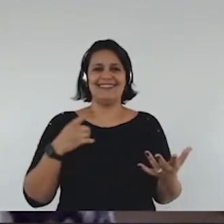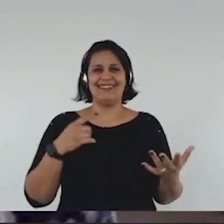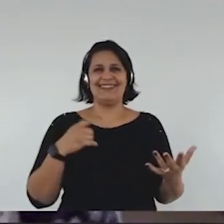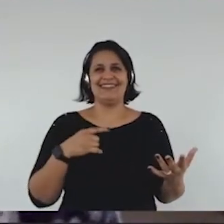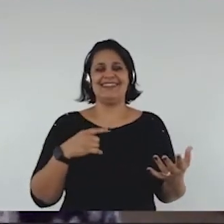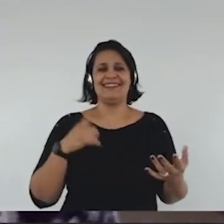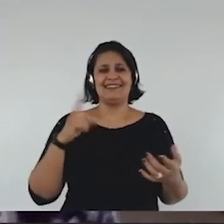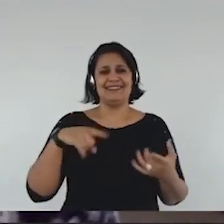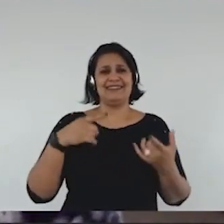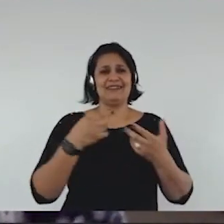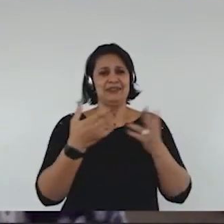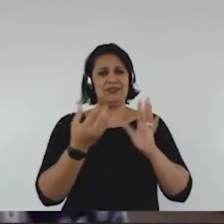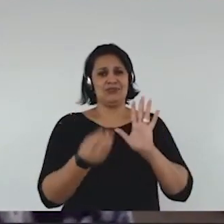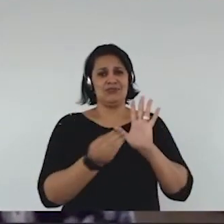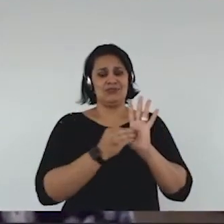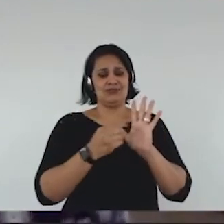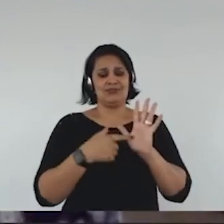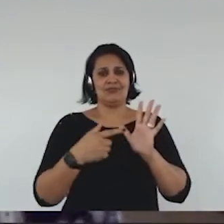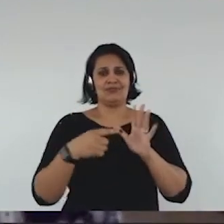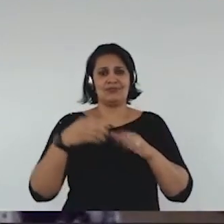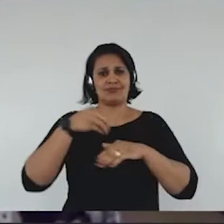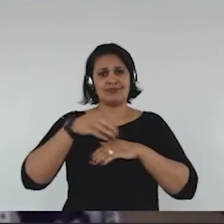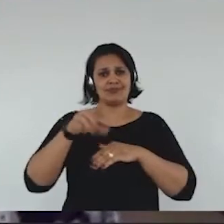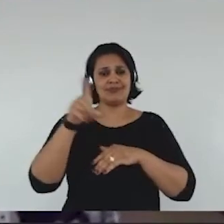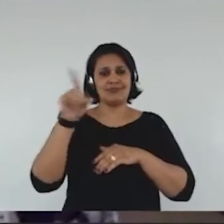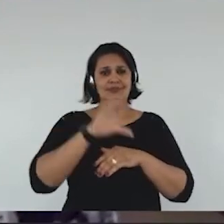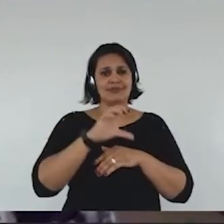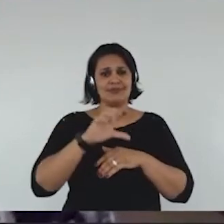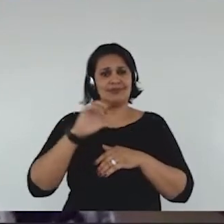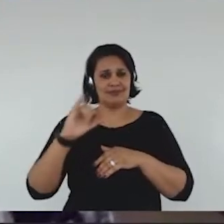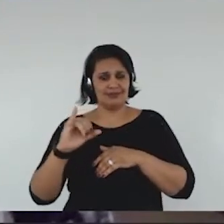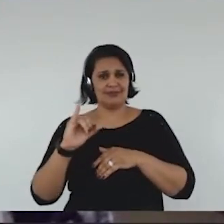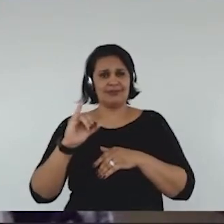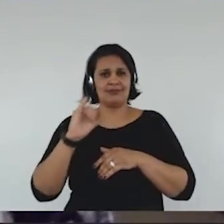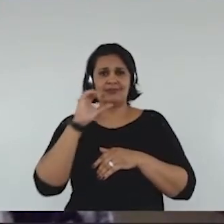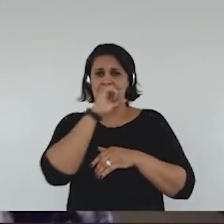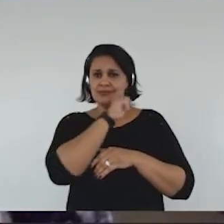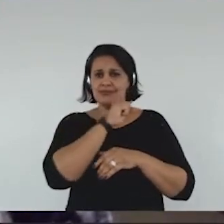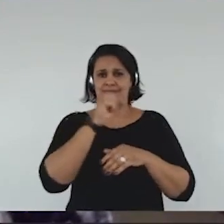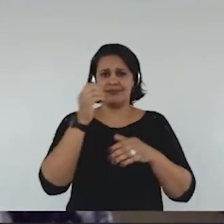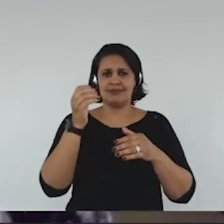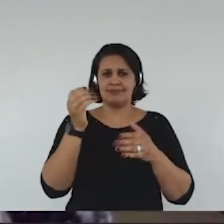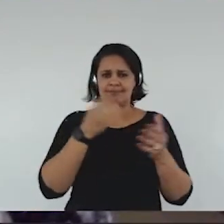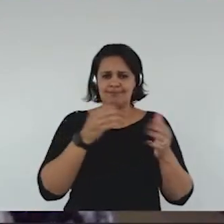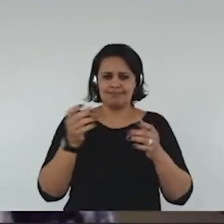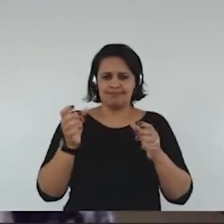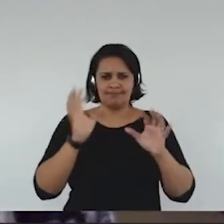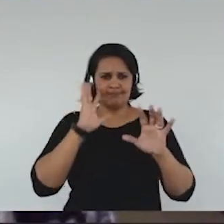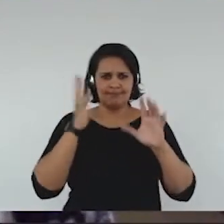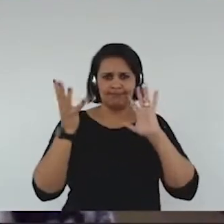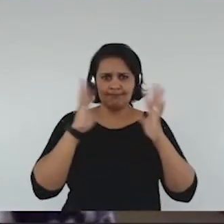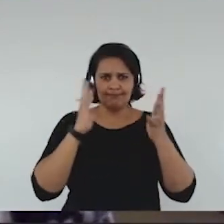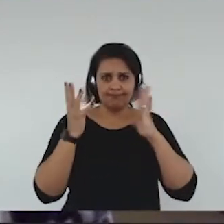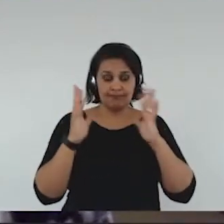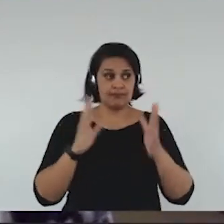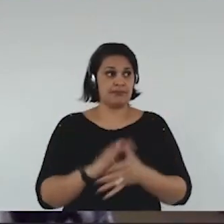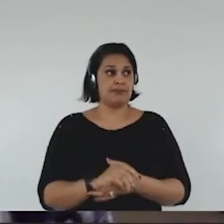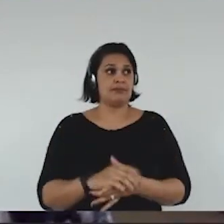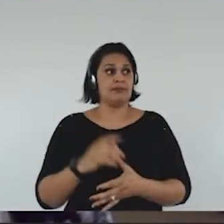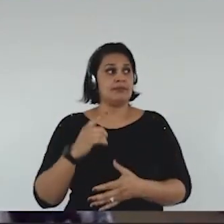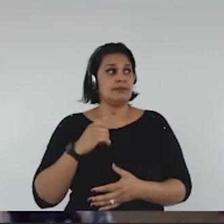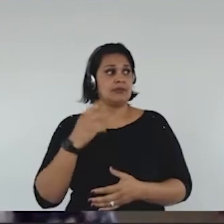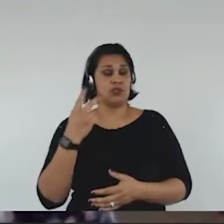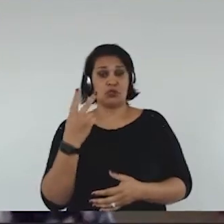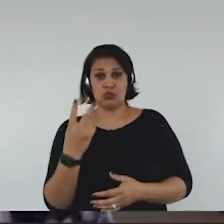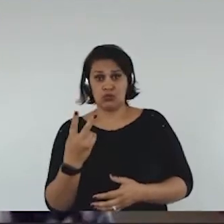as notas emitidas pela CCI para agilizar o procedimento arbitral neste momento. Então, são duas as